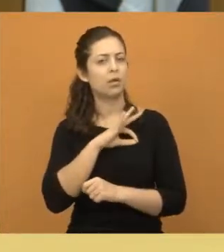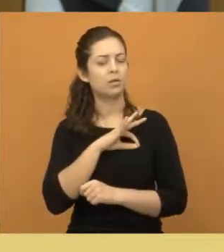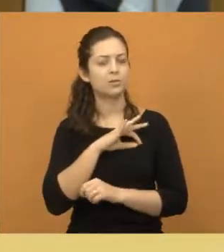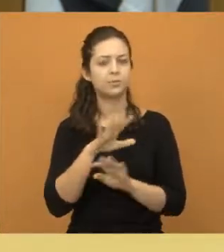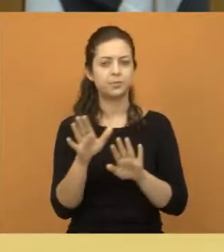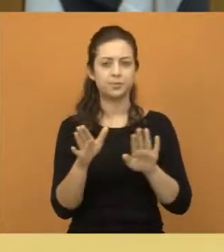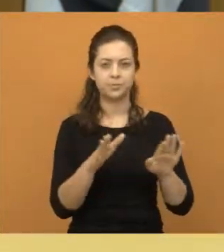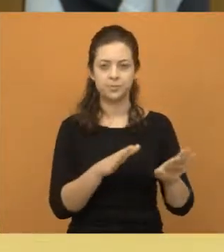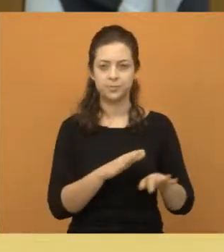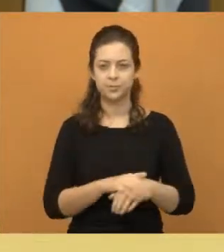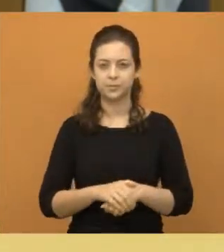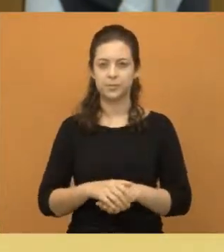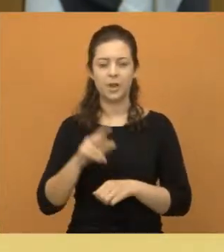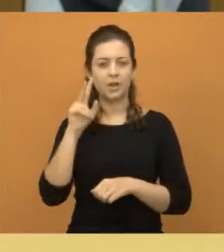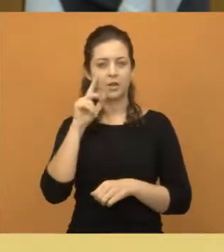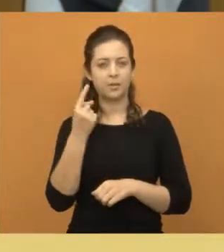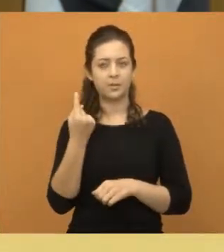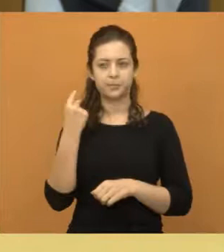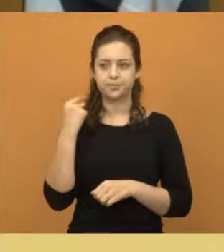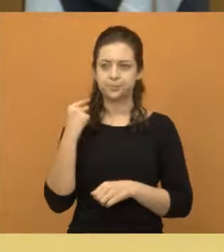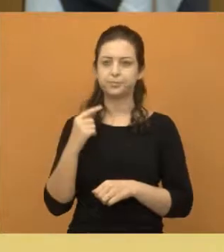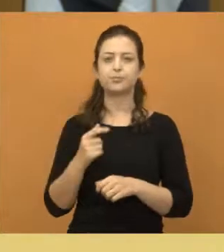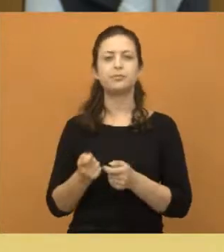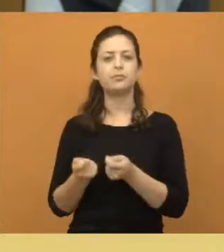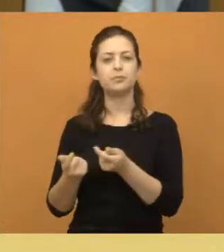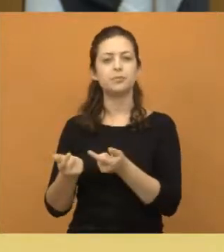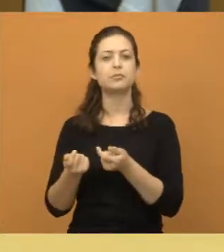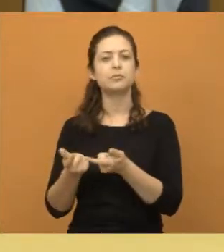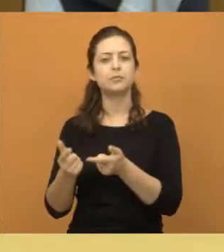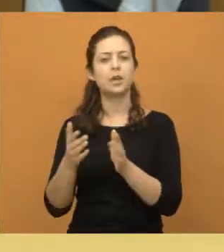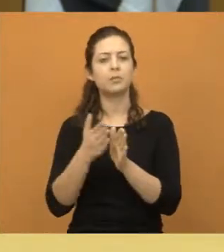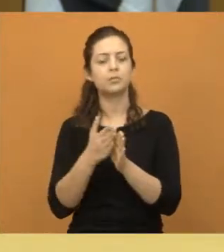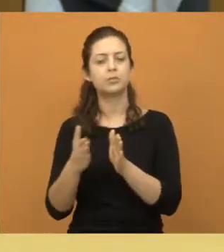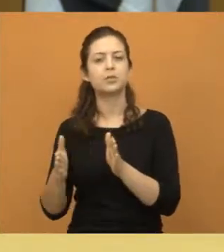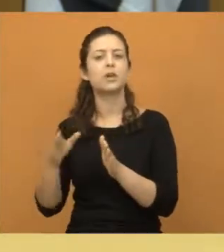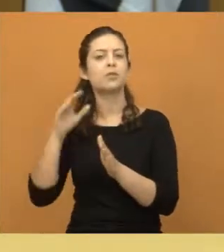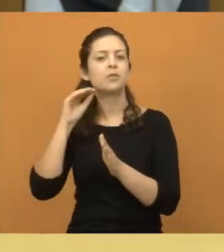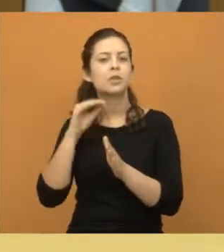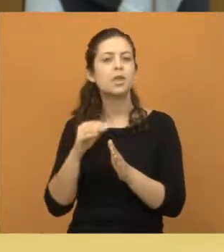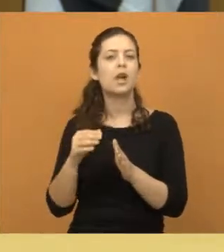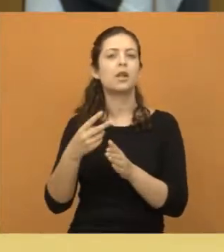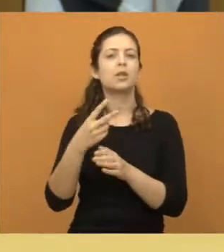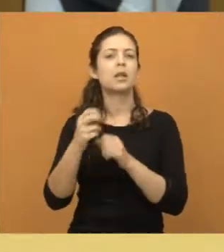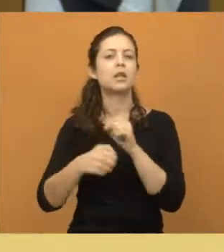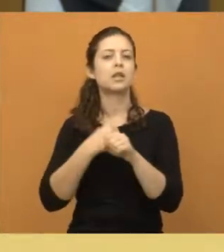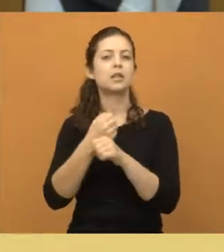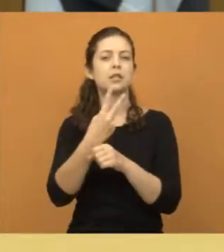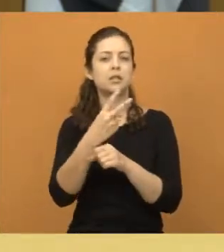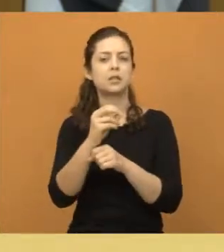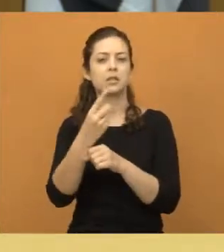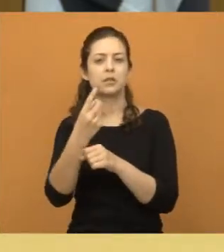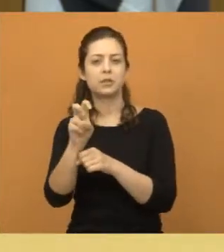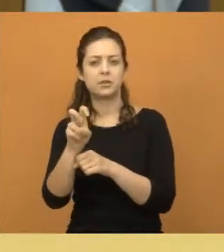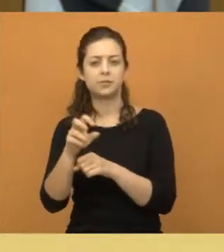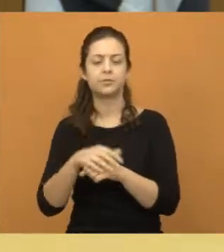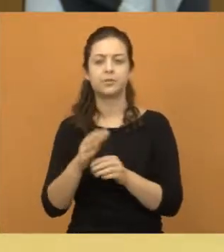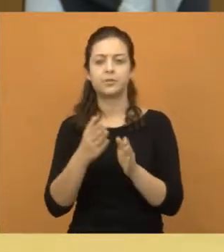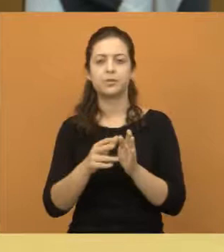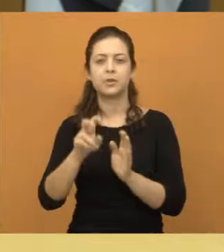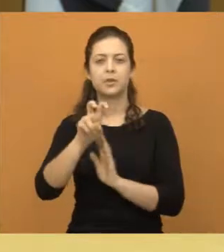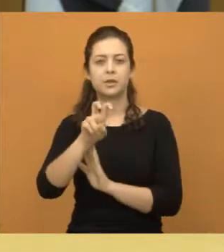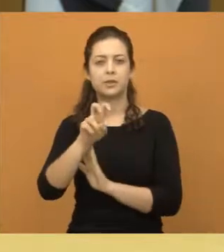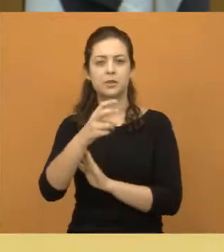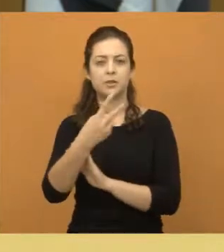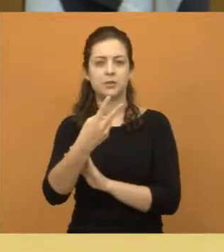vocês tenham uma ideia, as despesas correntes no ano de 2015 era de R$